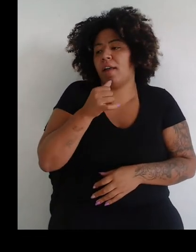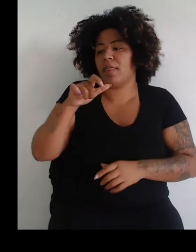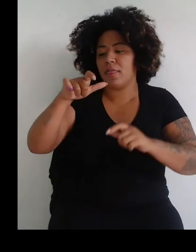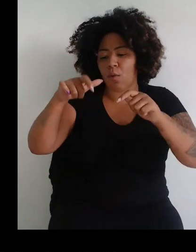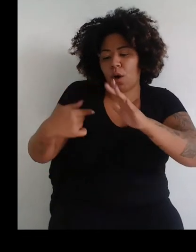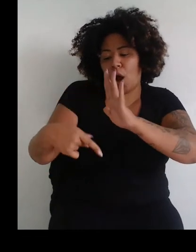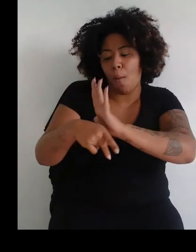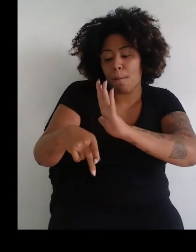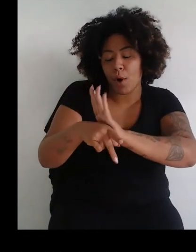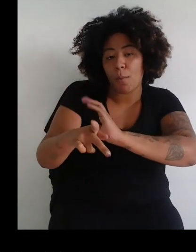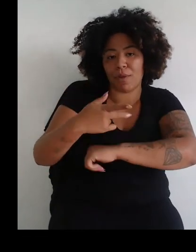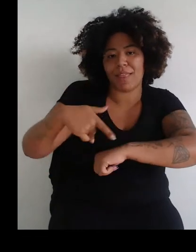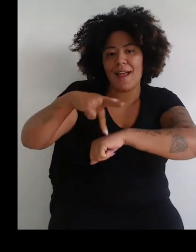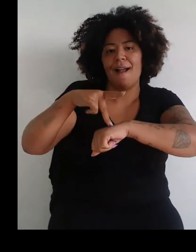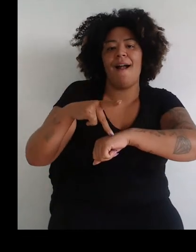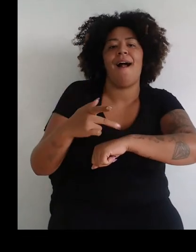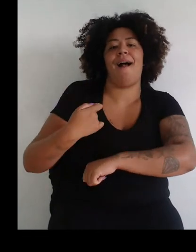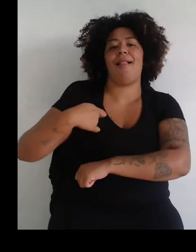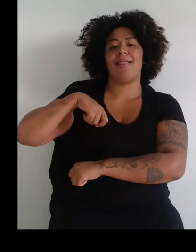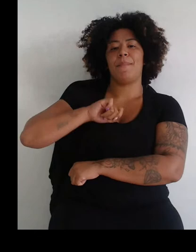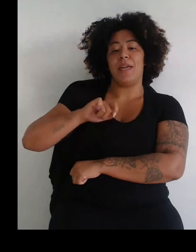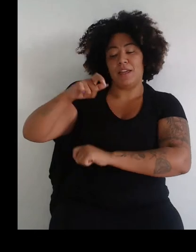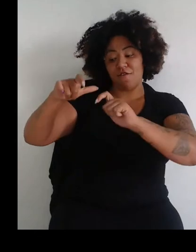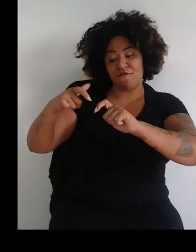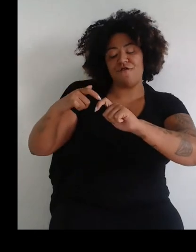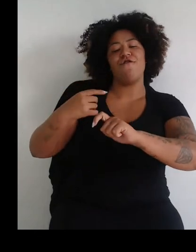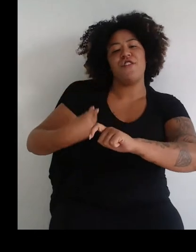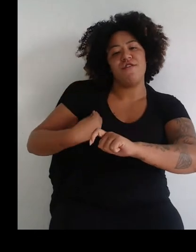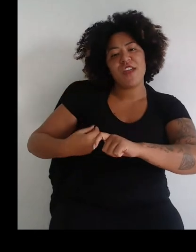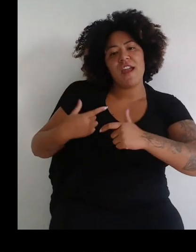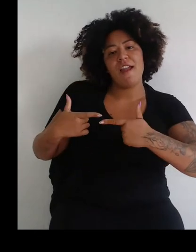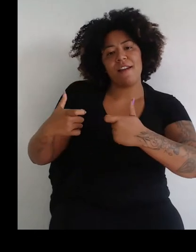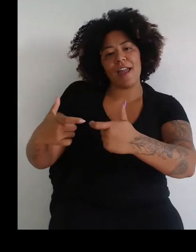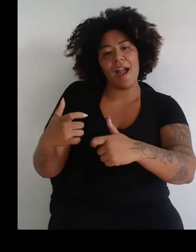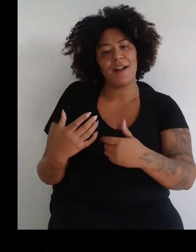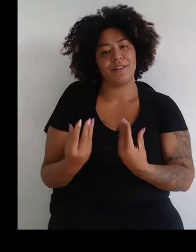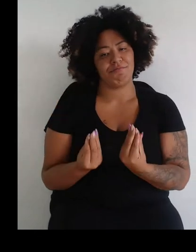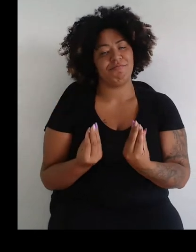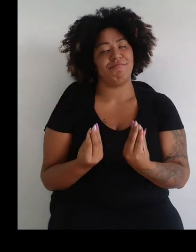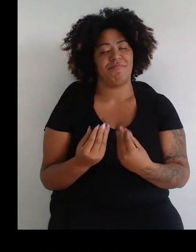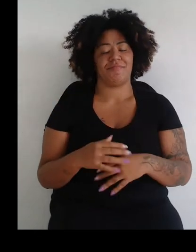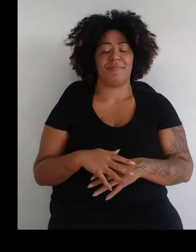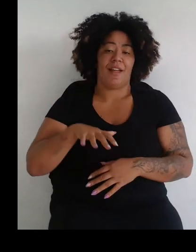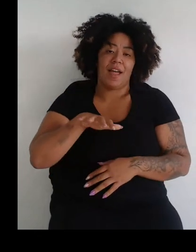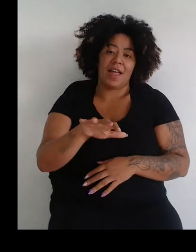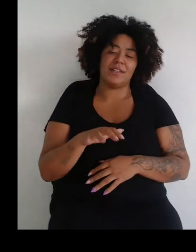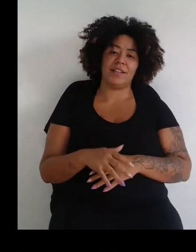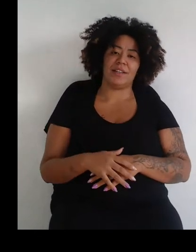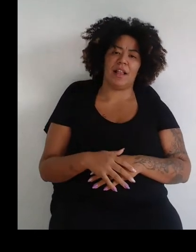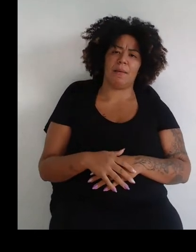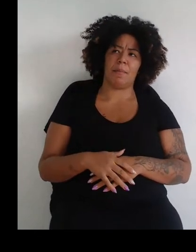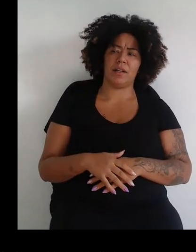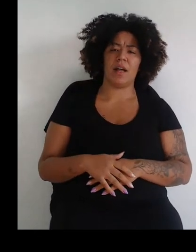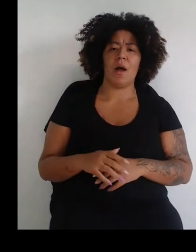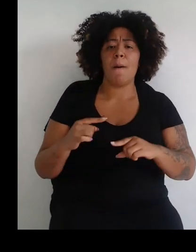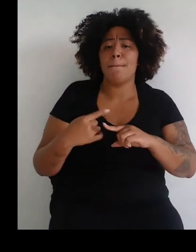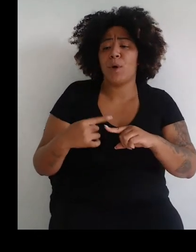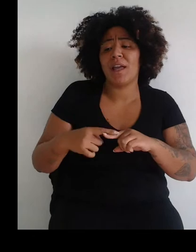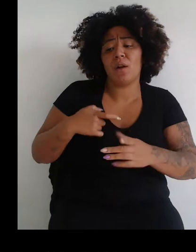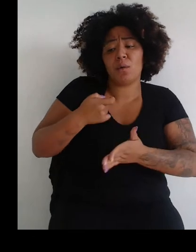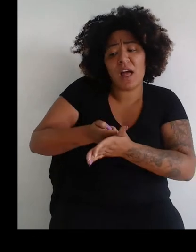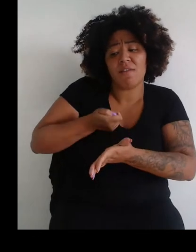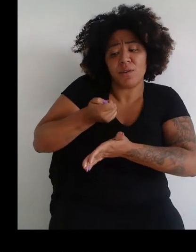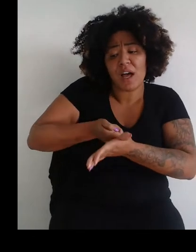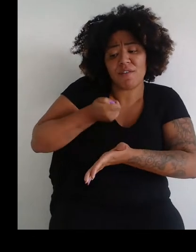guerras o único meio de ver a homossexualidade é esse por mais que ele reivindicasse a sua